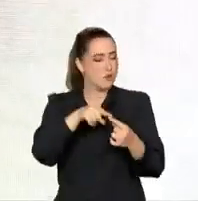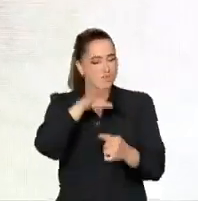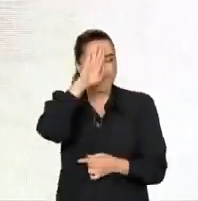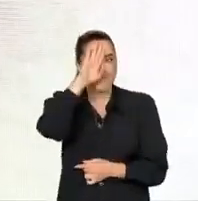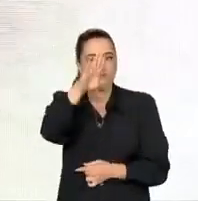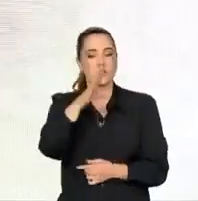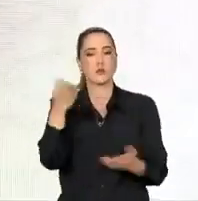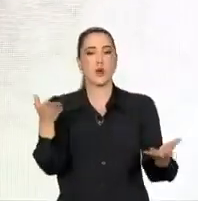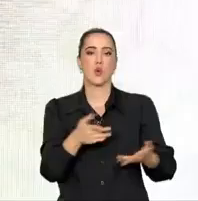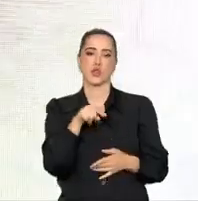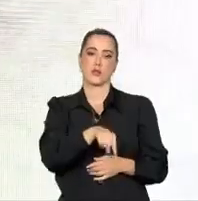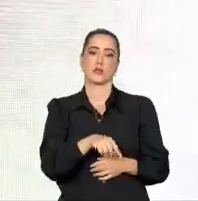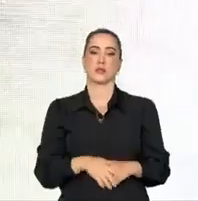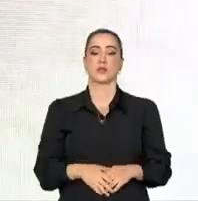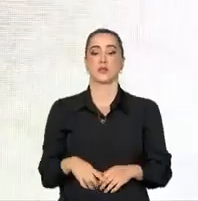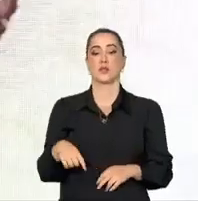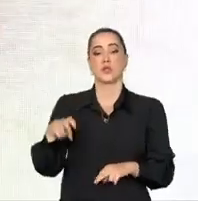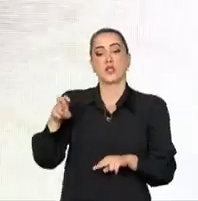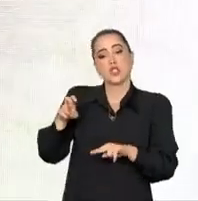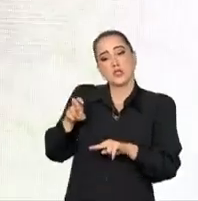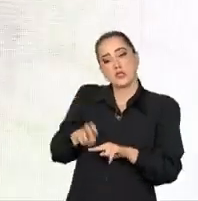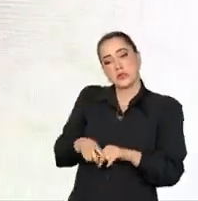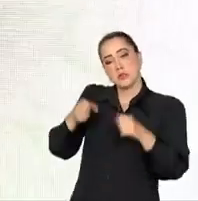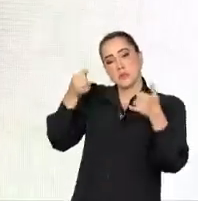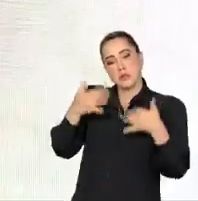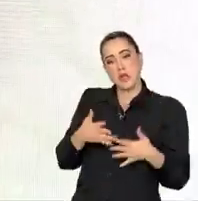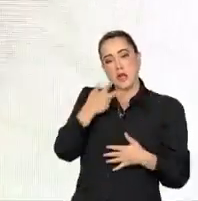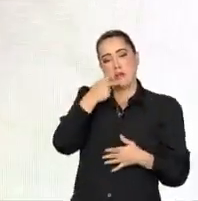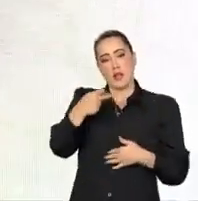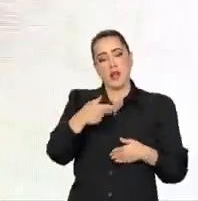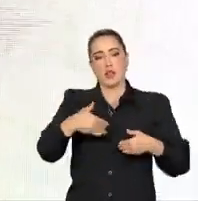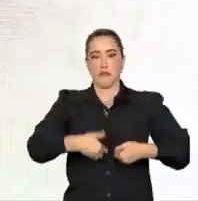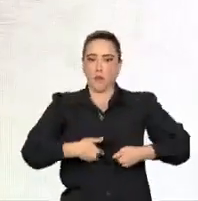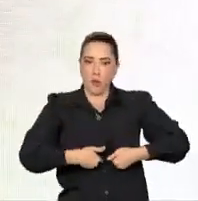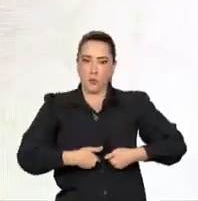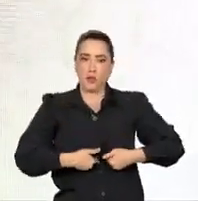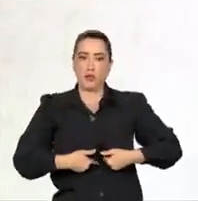aqui. Quando a gente senta para falar da fome e da educação, isso faz